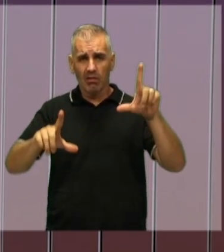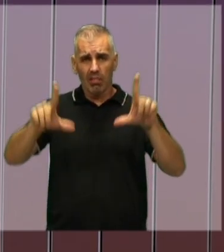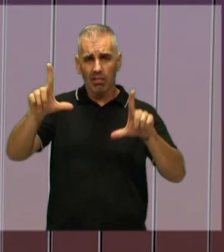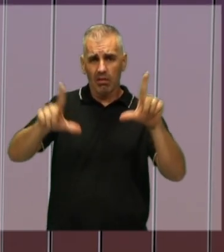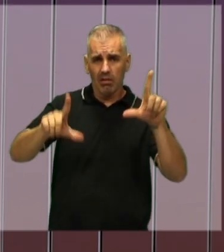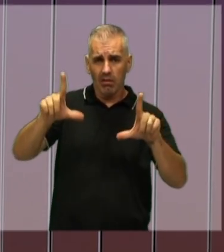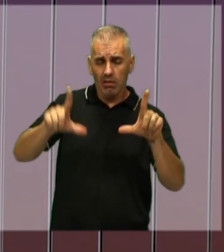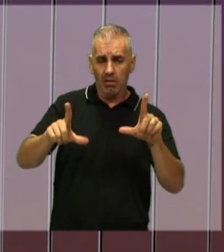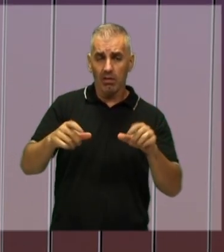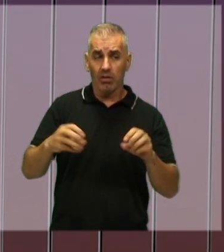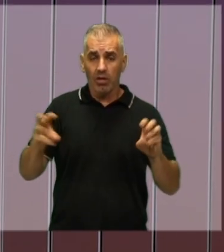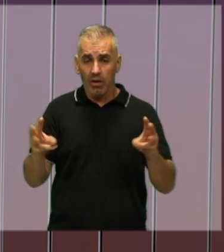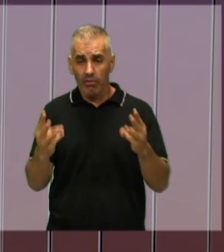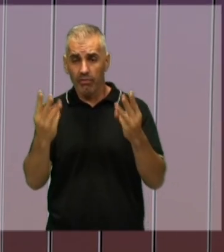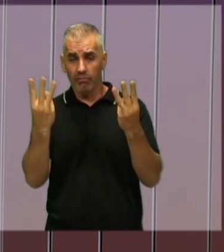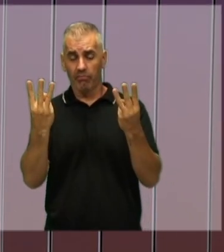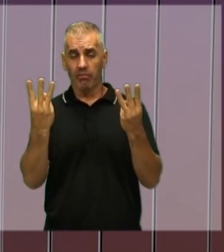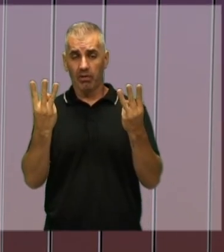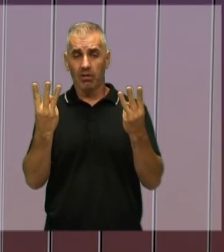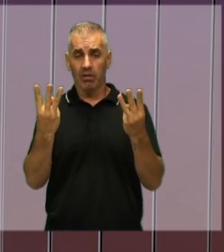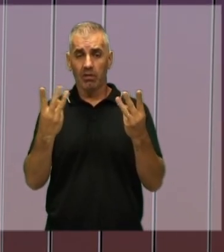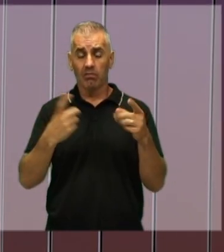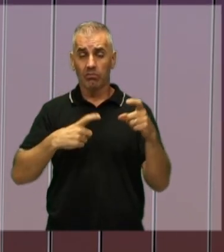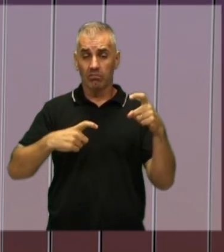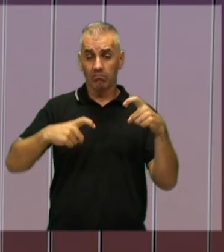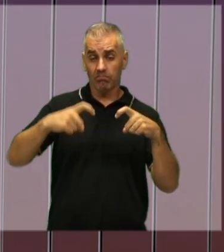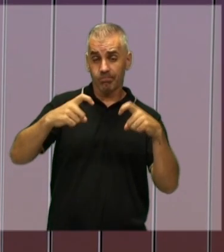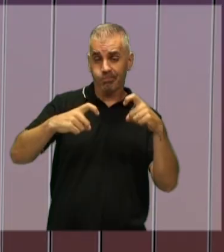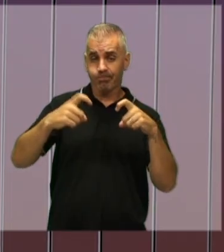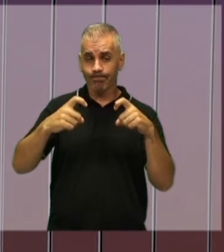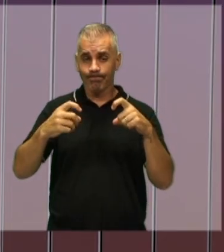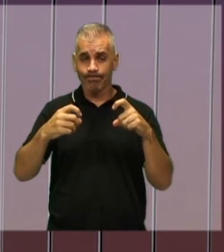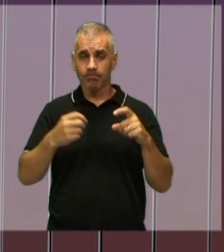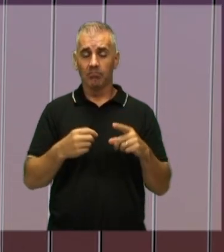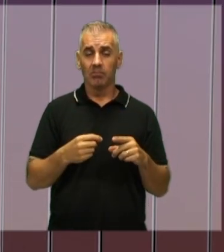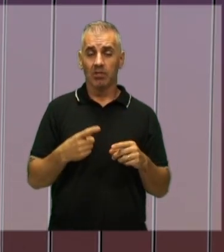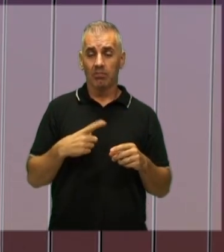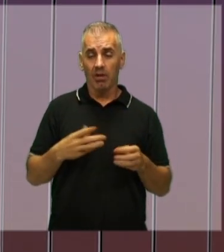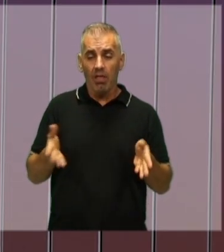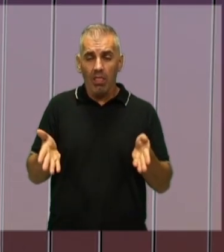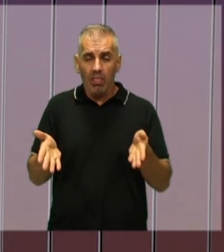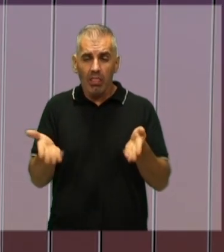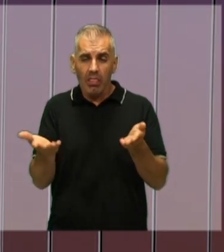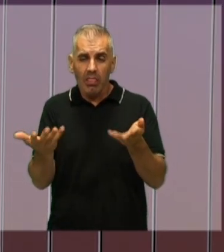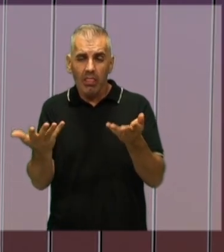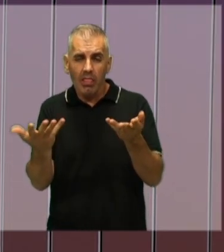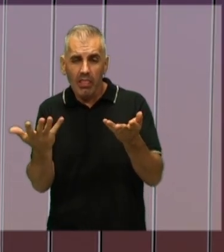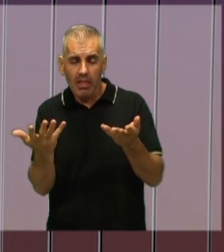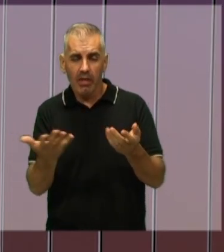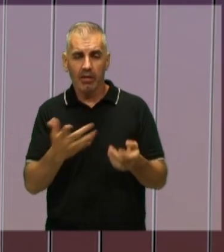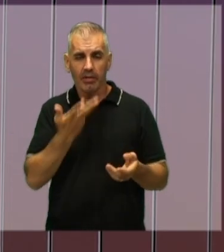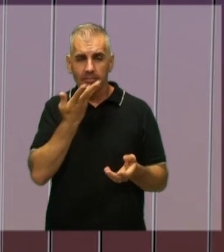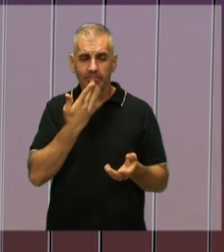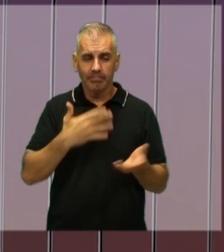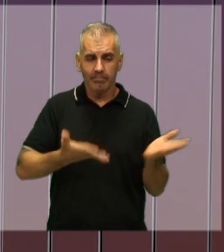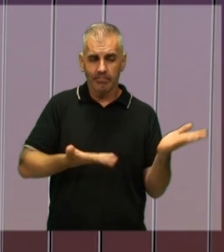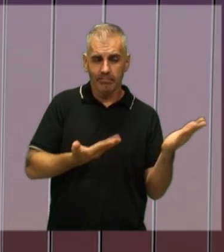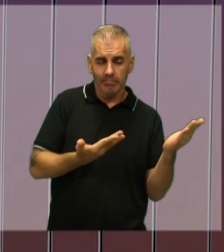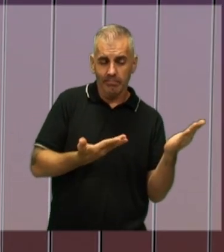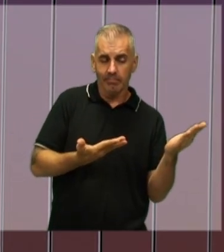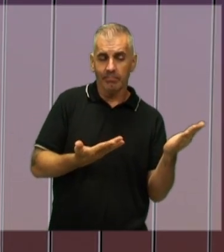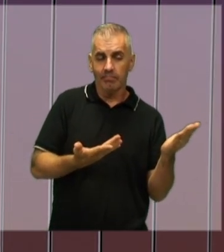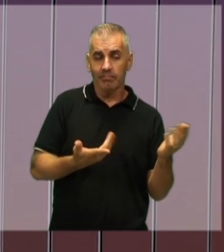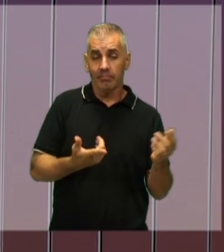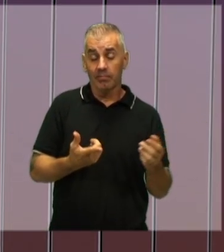e eventos de sexualização, para induzir o infanto, então, quanto mais cedo se faz isso,